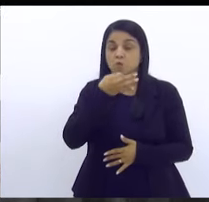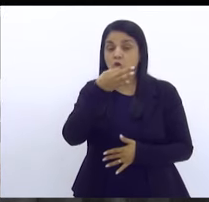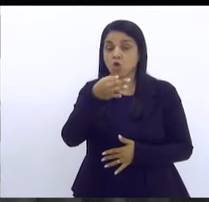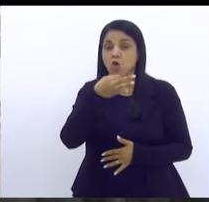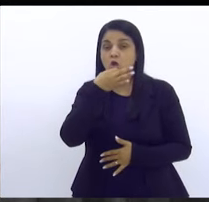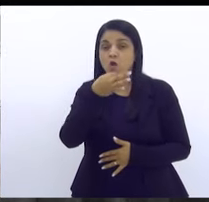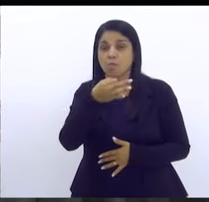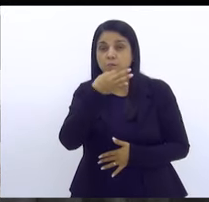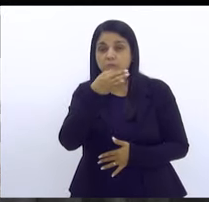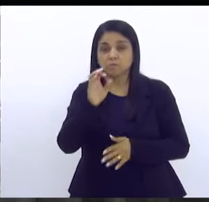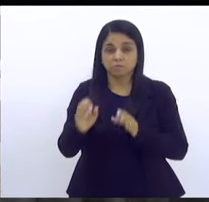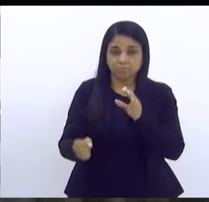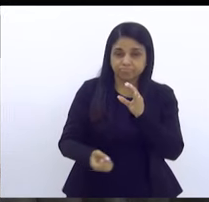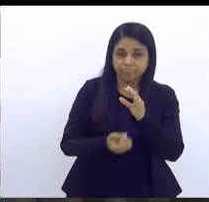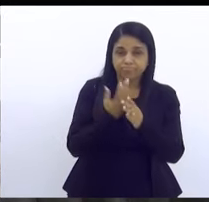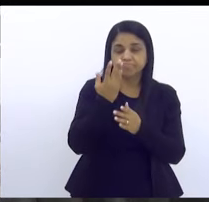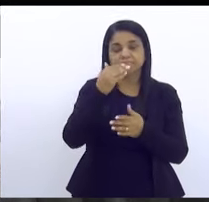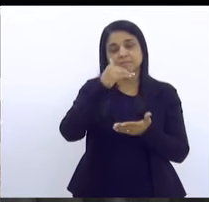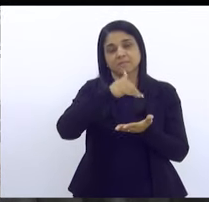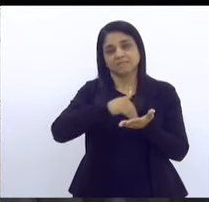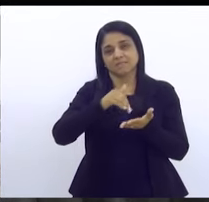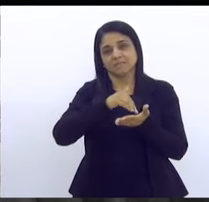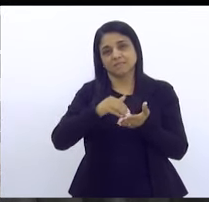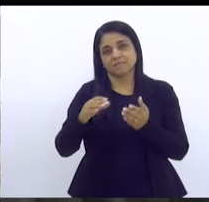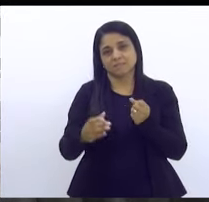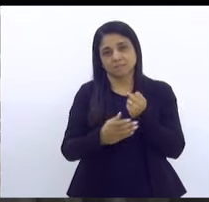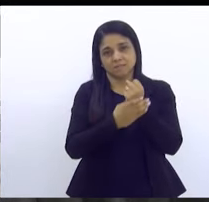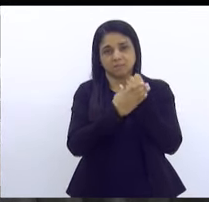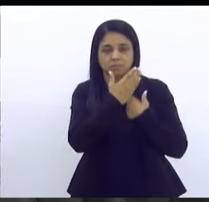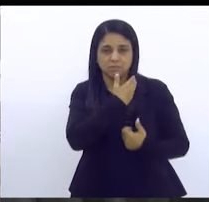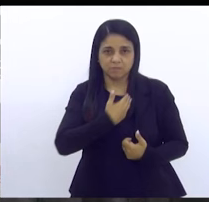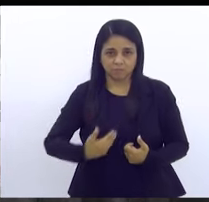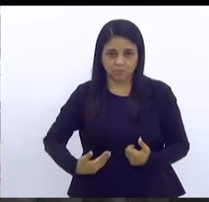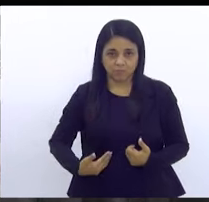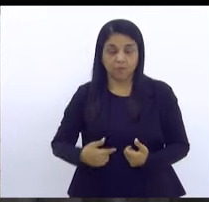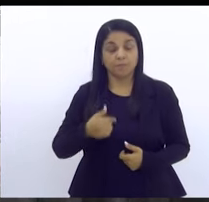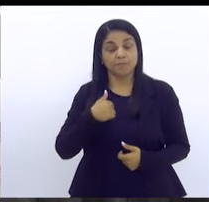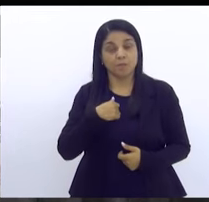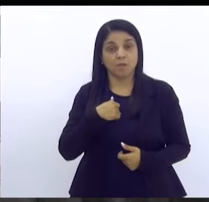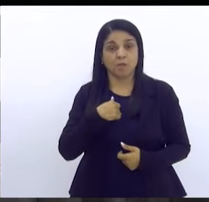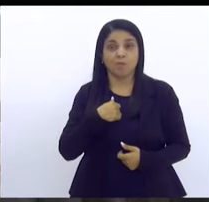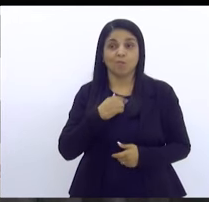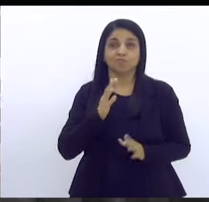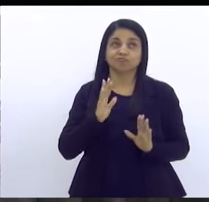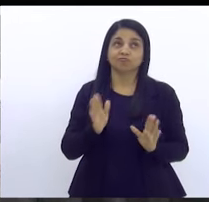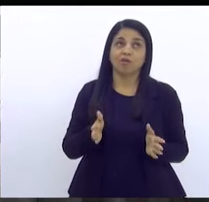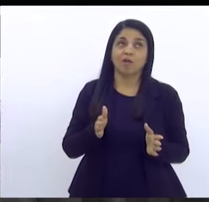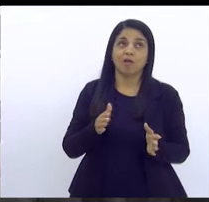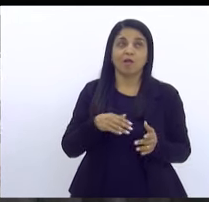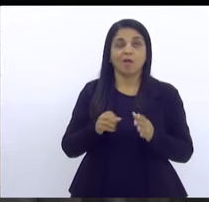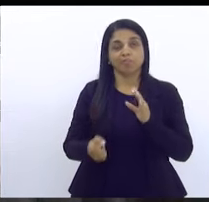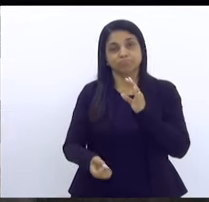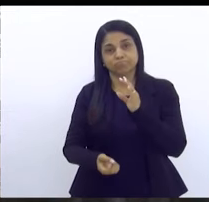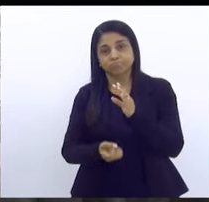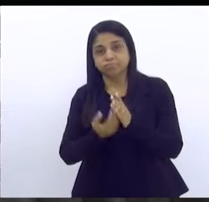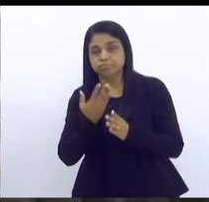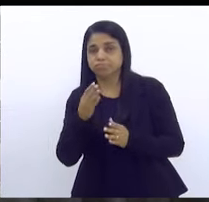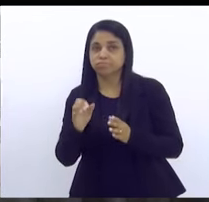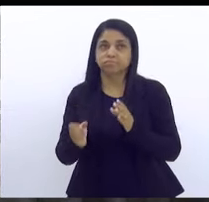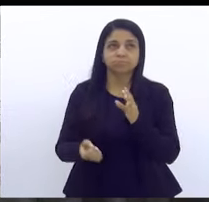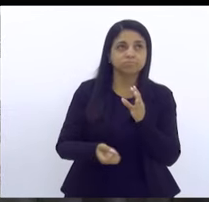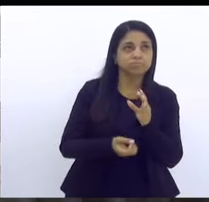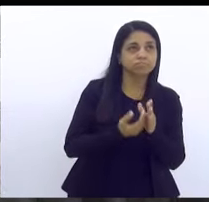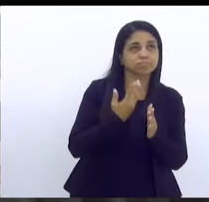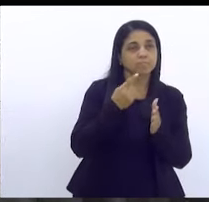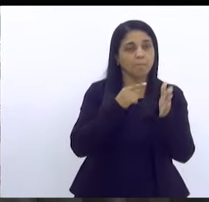opinião sobre a recriação da Secretaria de Segurança. E aí já começam a surgir os